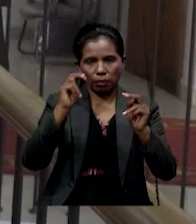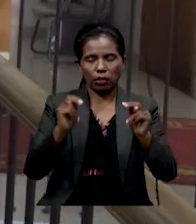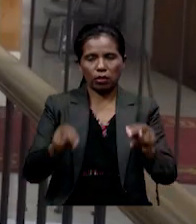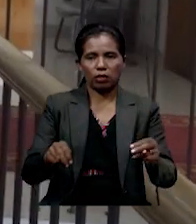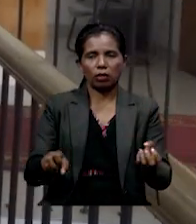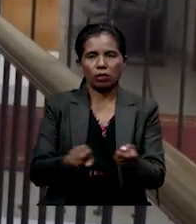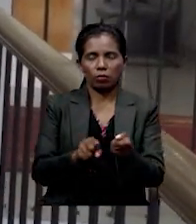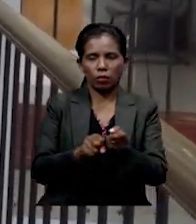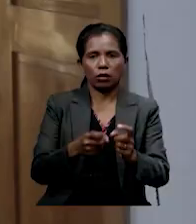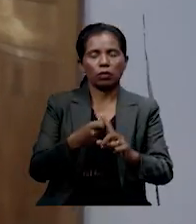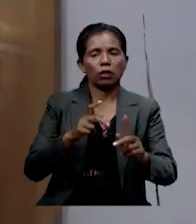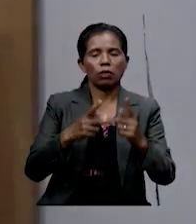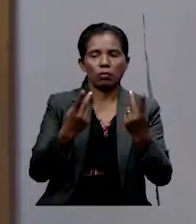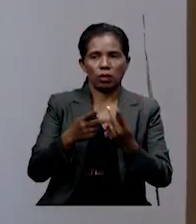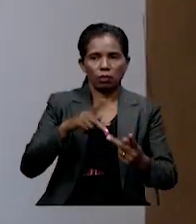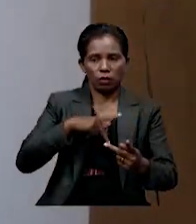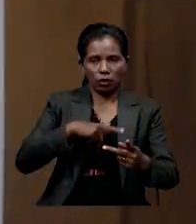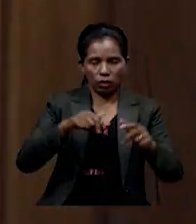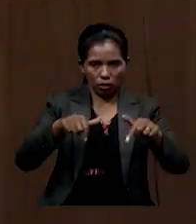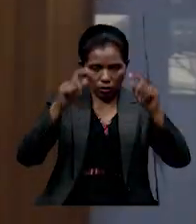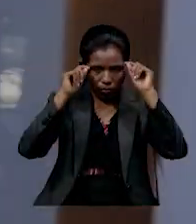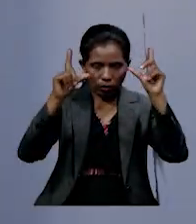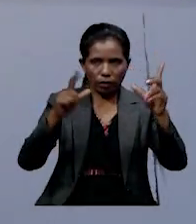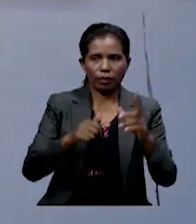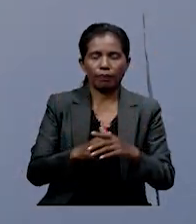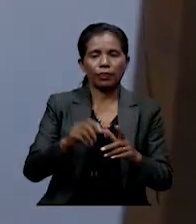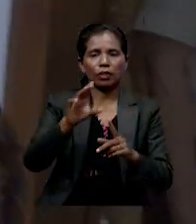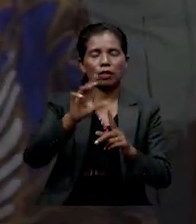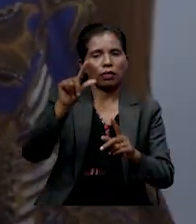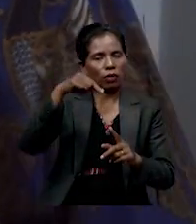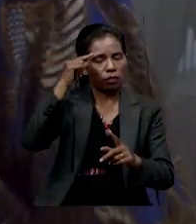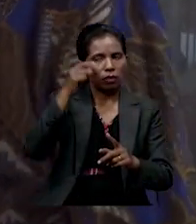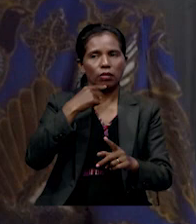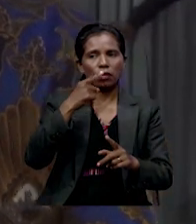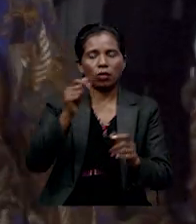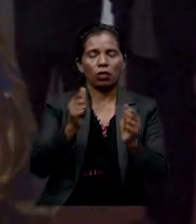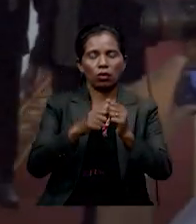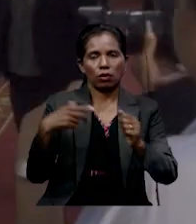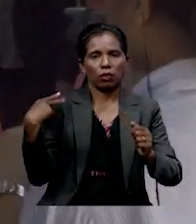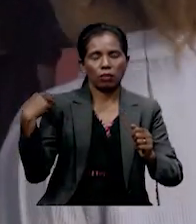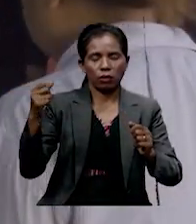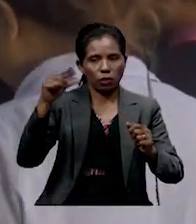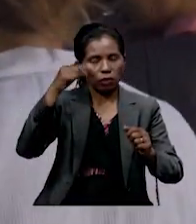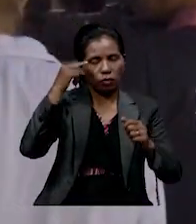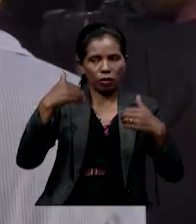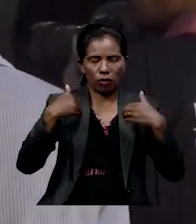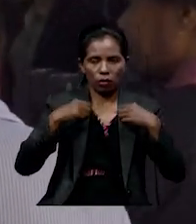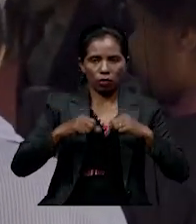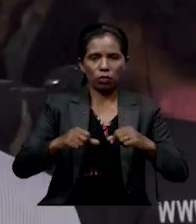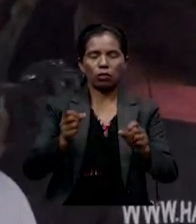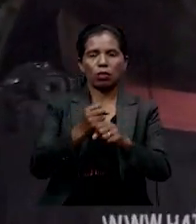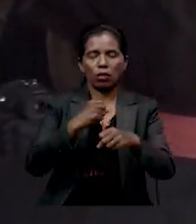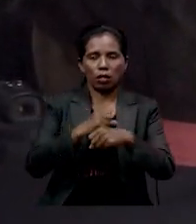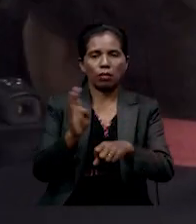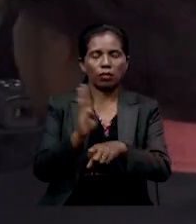setor privado sira ho de investe iha Timor-Leste. Sefe governo ne hateten, hokbit nebe governo iha continua halo negociação ho